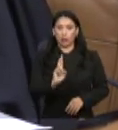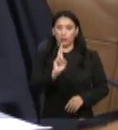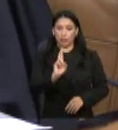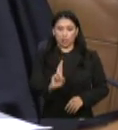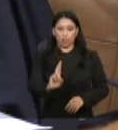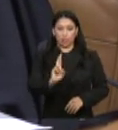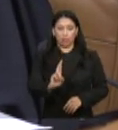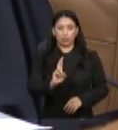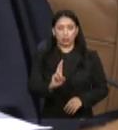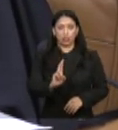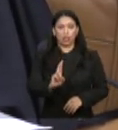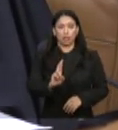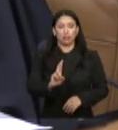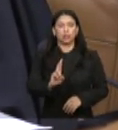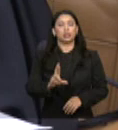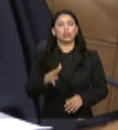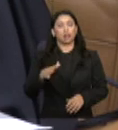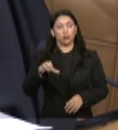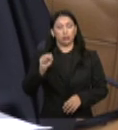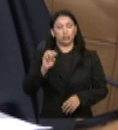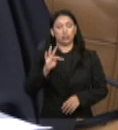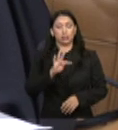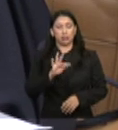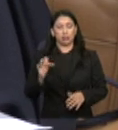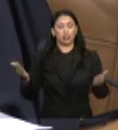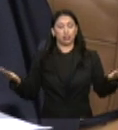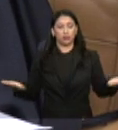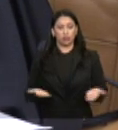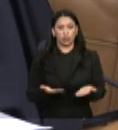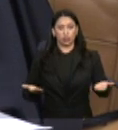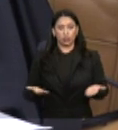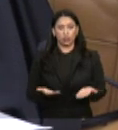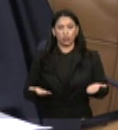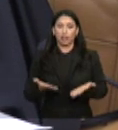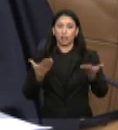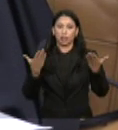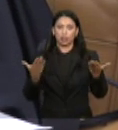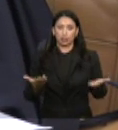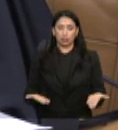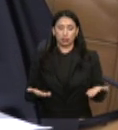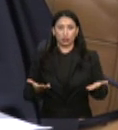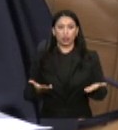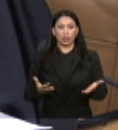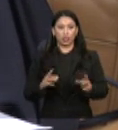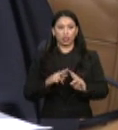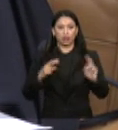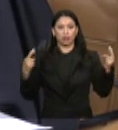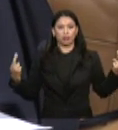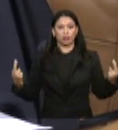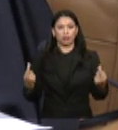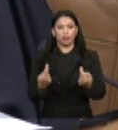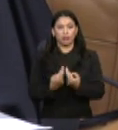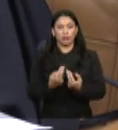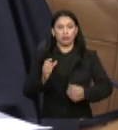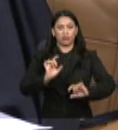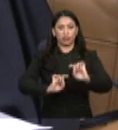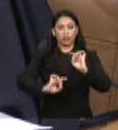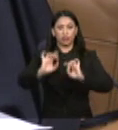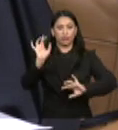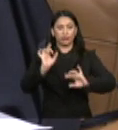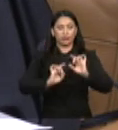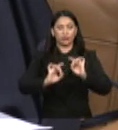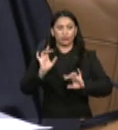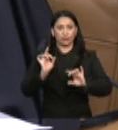data bem haja a presidência em destinar essa sessão especial para comungar